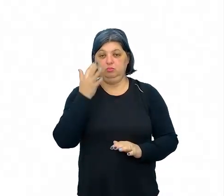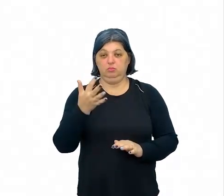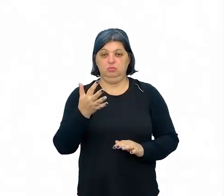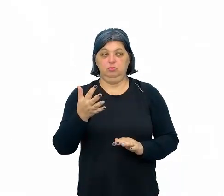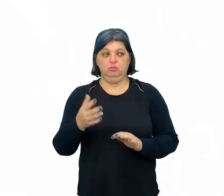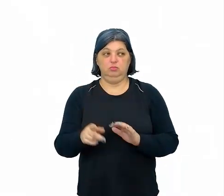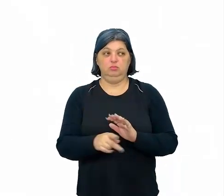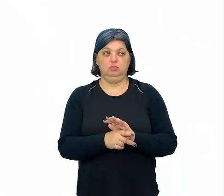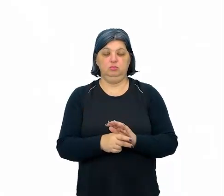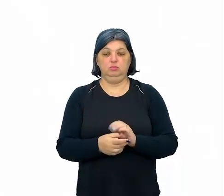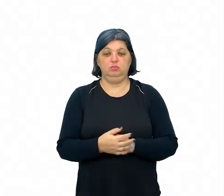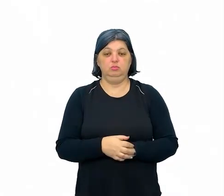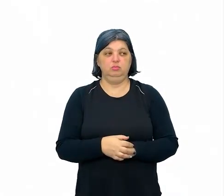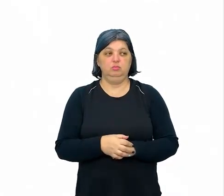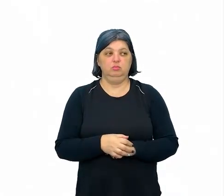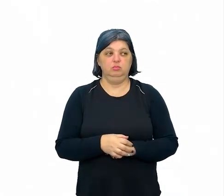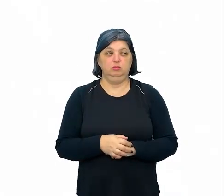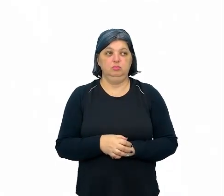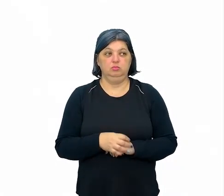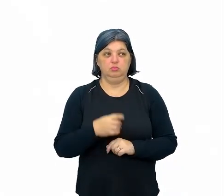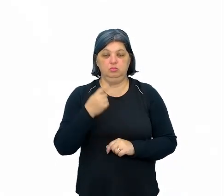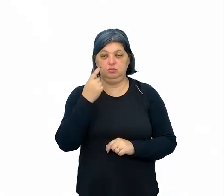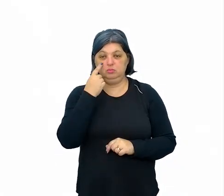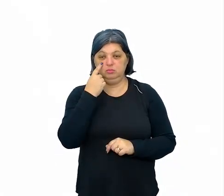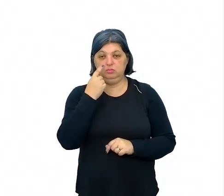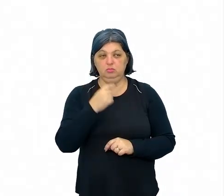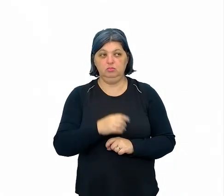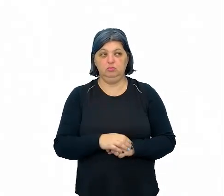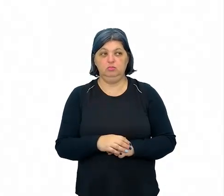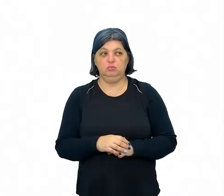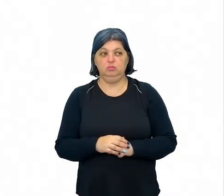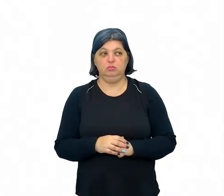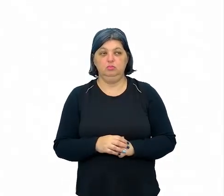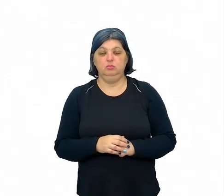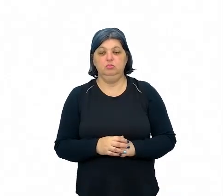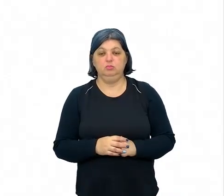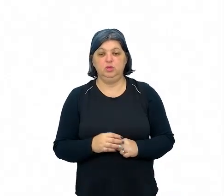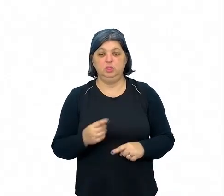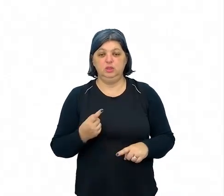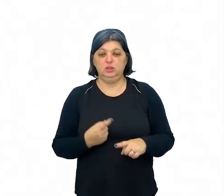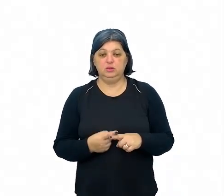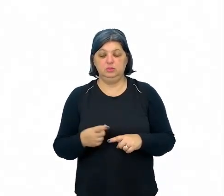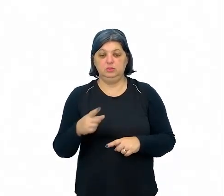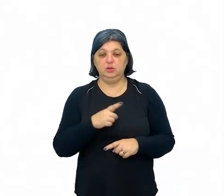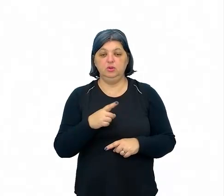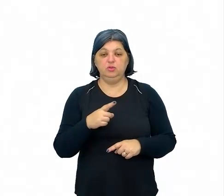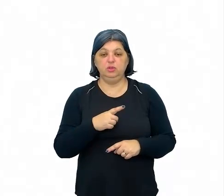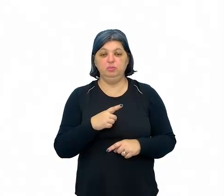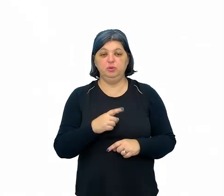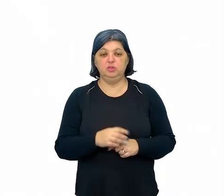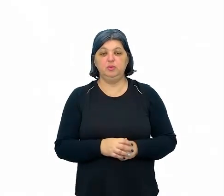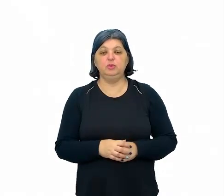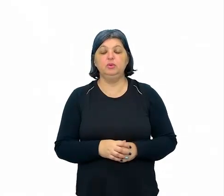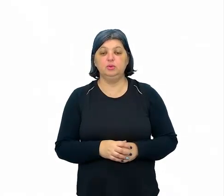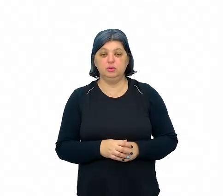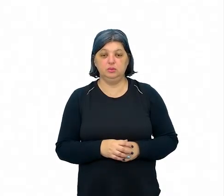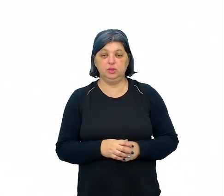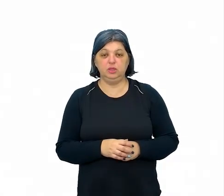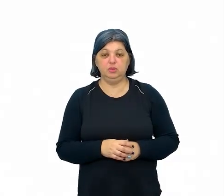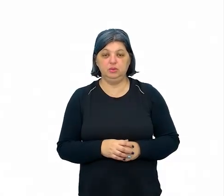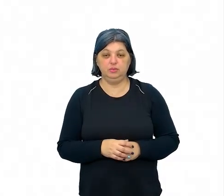plano cartesiano. A gente puxou alguns, se vocês podem falar, Rosana, mas tem outros, né? Outros